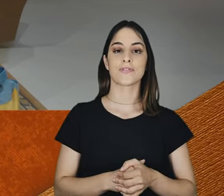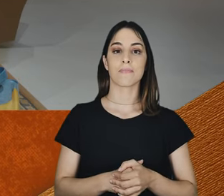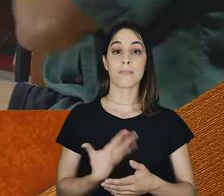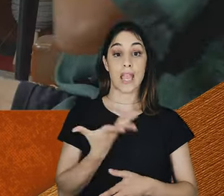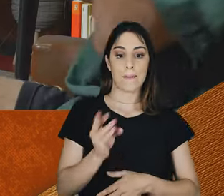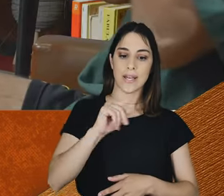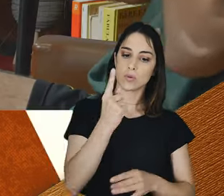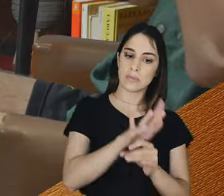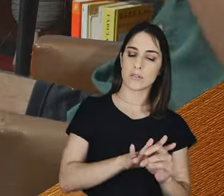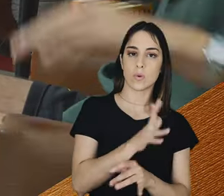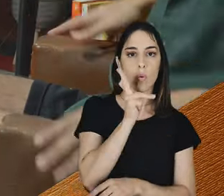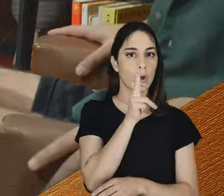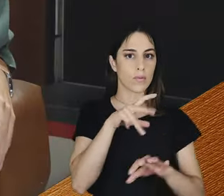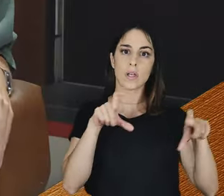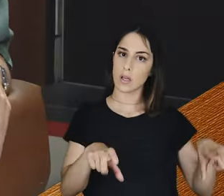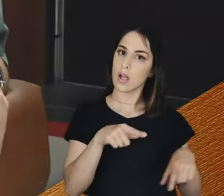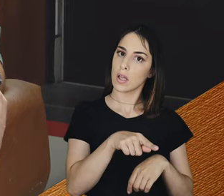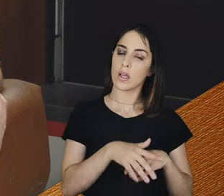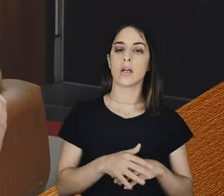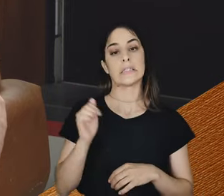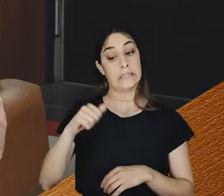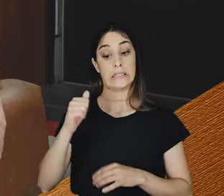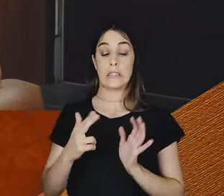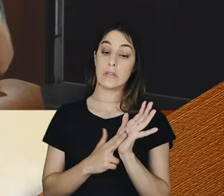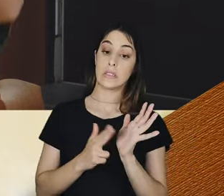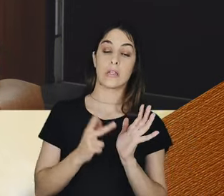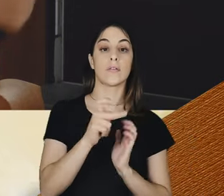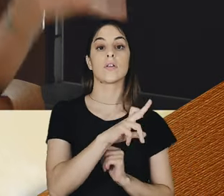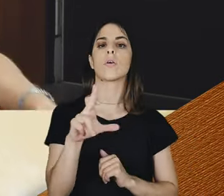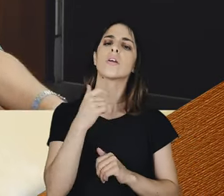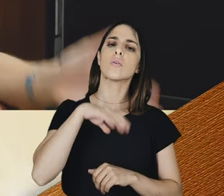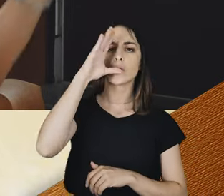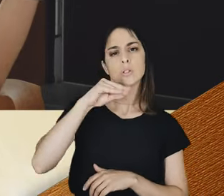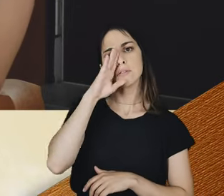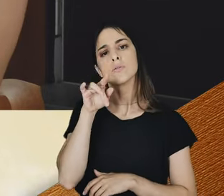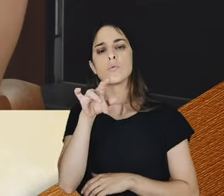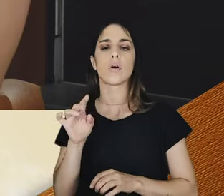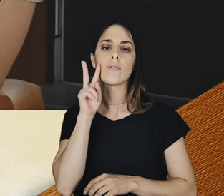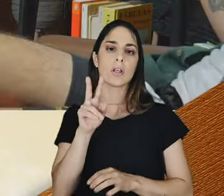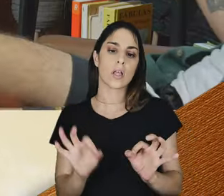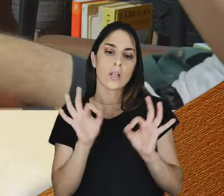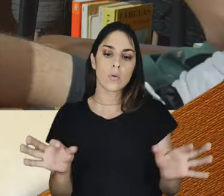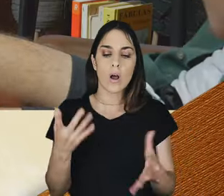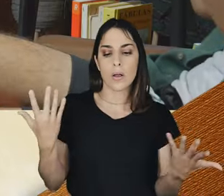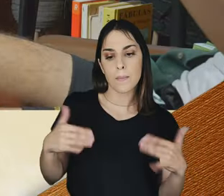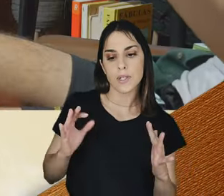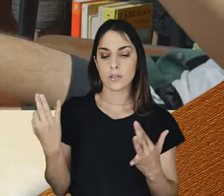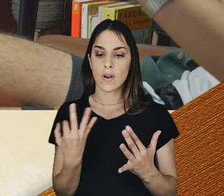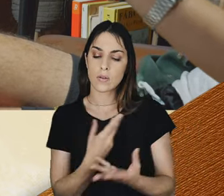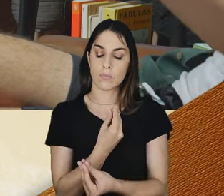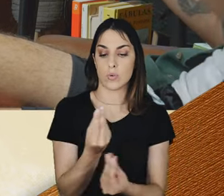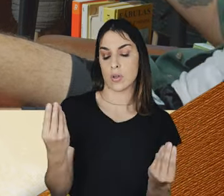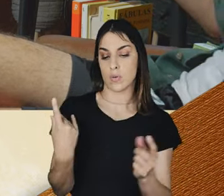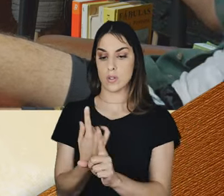Mais um caso macabro em Gaia. É sim, senhor Vitor, eu não sei se estás a ver mesmo que eu, o que é que se está aqui a passar, não é? Há muita coisa que está a